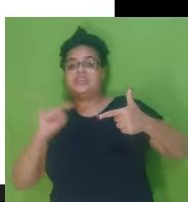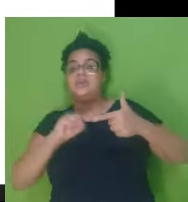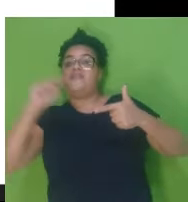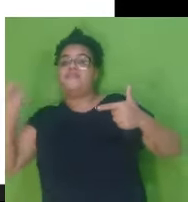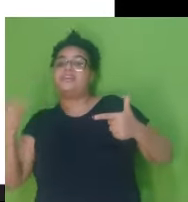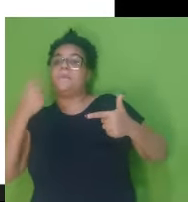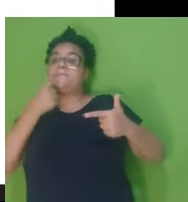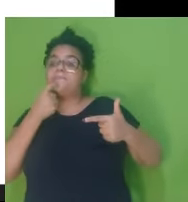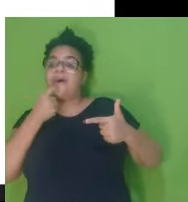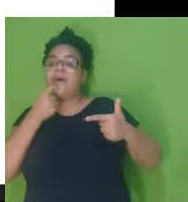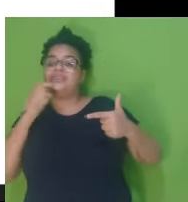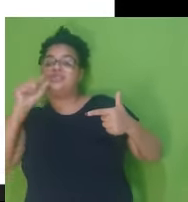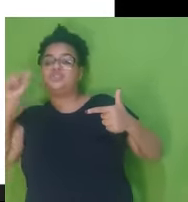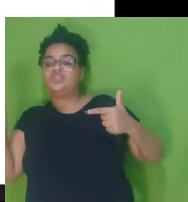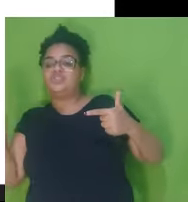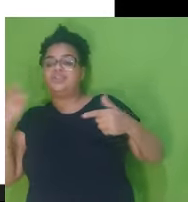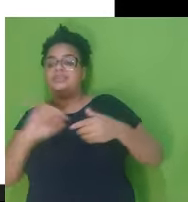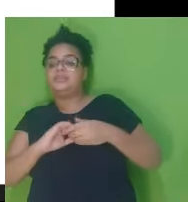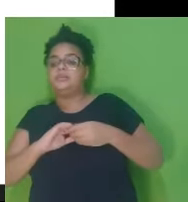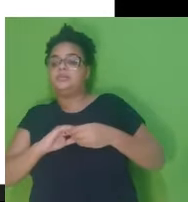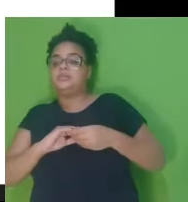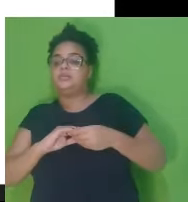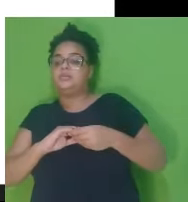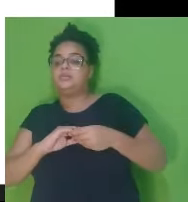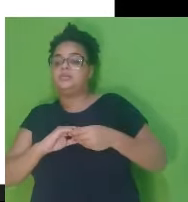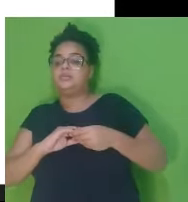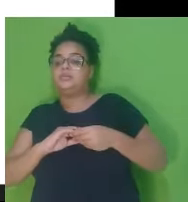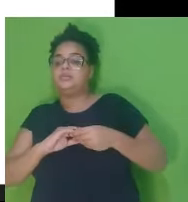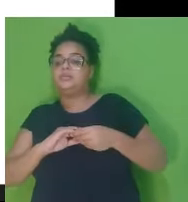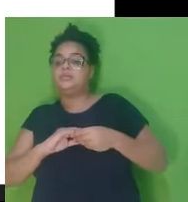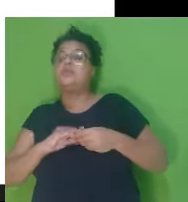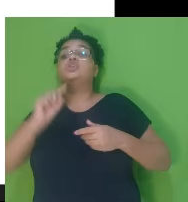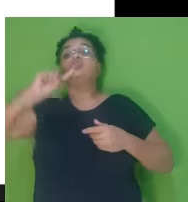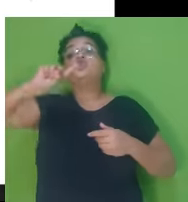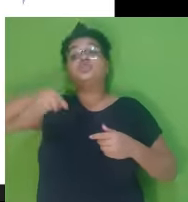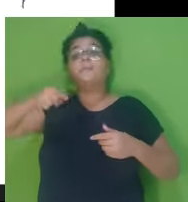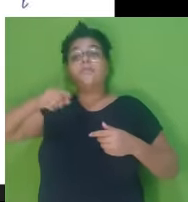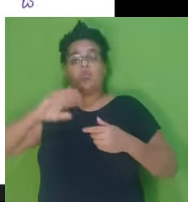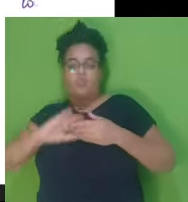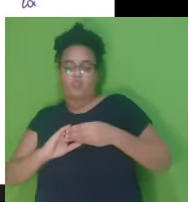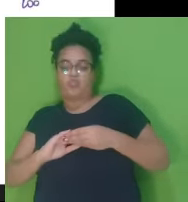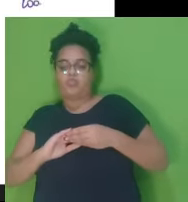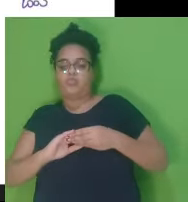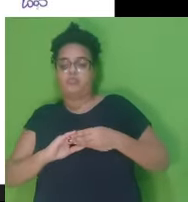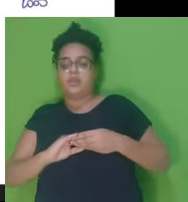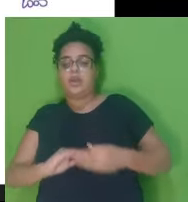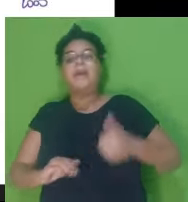E no terceiro, vai estar muito próximo de 1000.